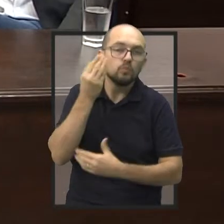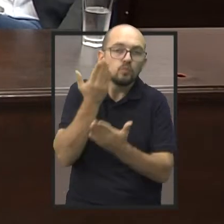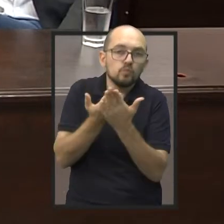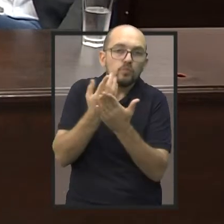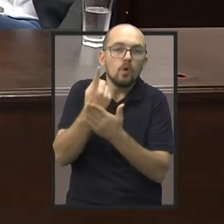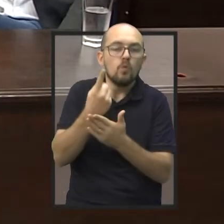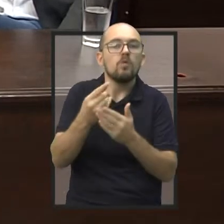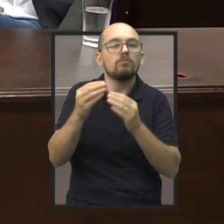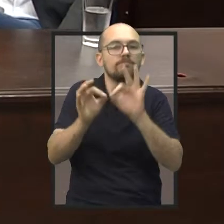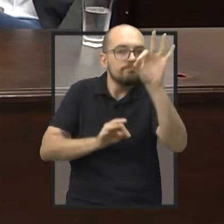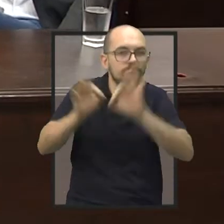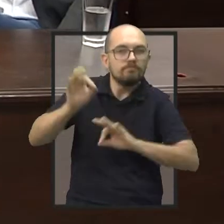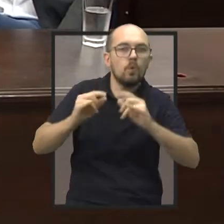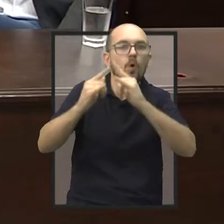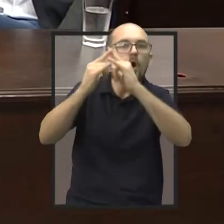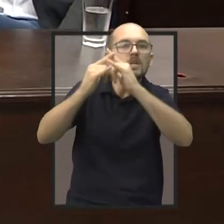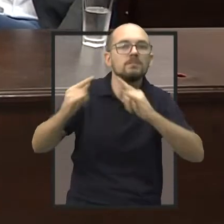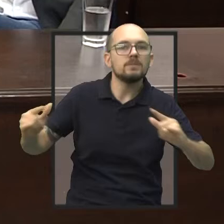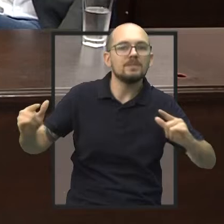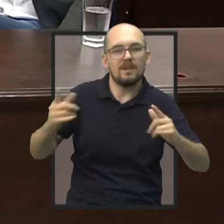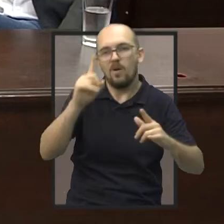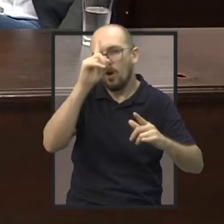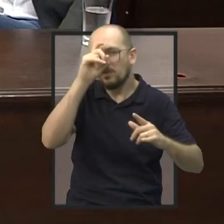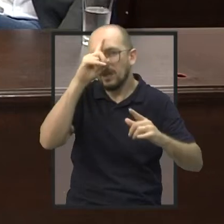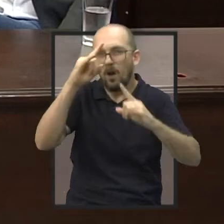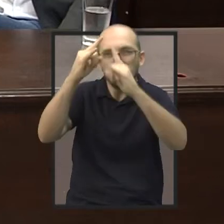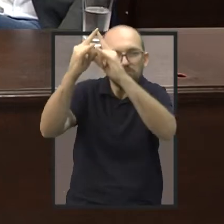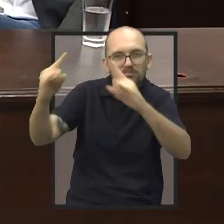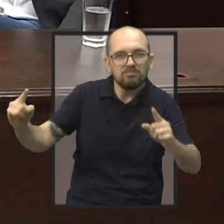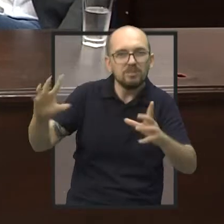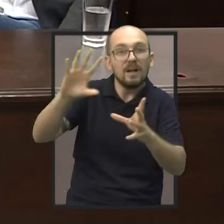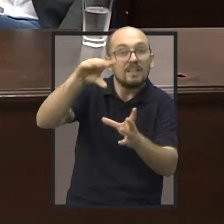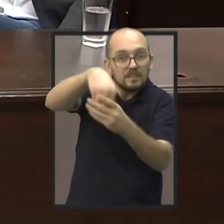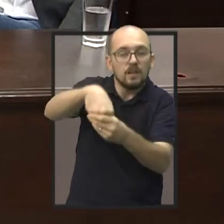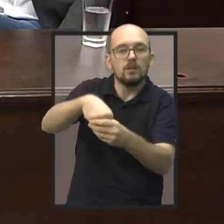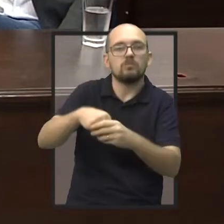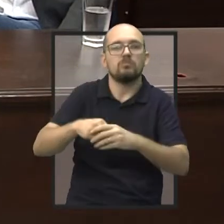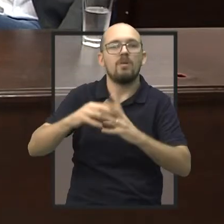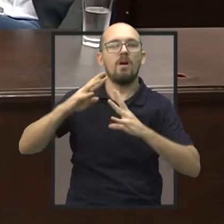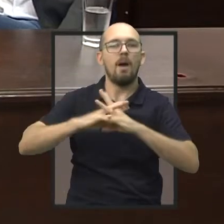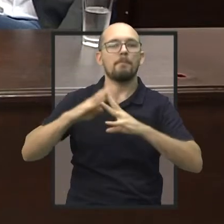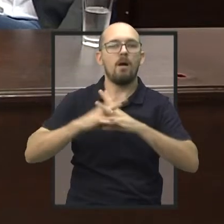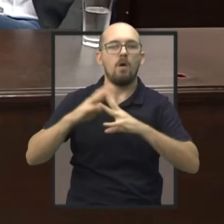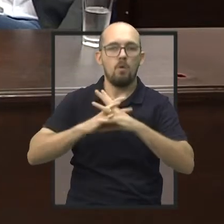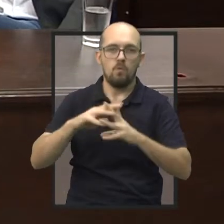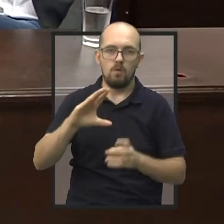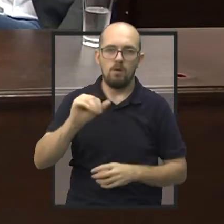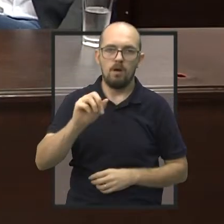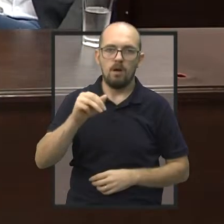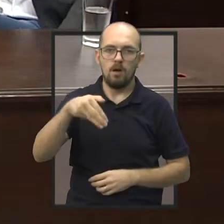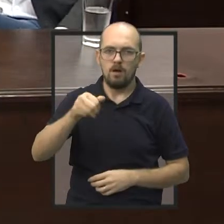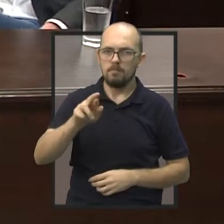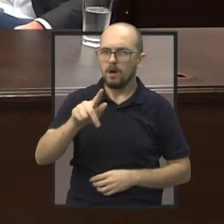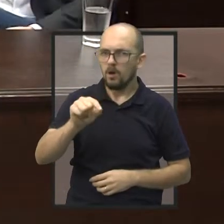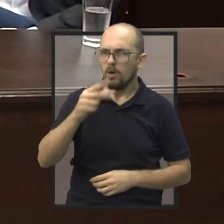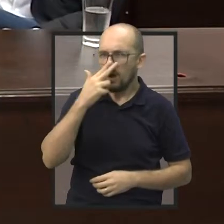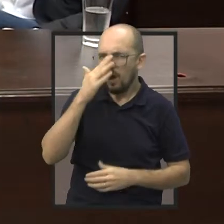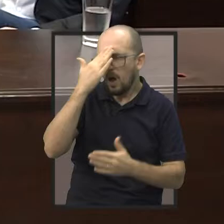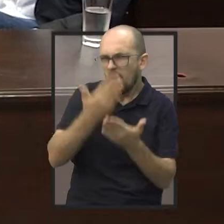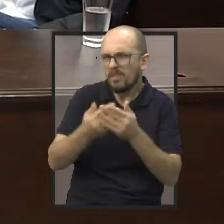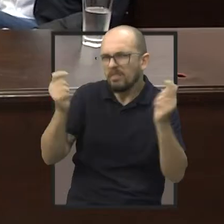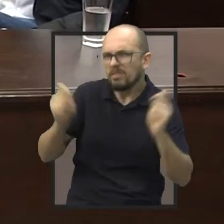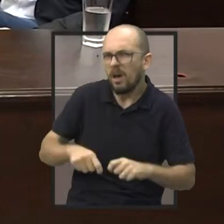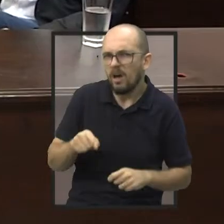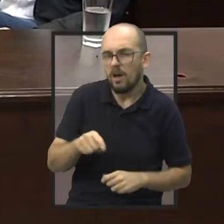campanha ali no Centro de Convenções Sebastião Camargo. Como é que surgiu essa iniciativa? O senhor acredita que ela pode ser viável?